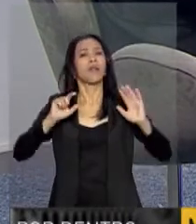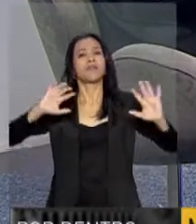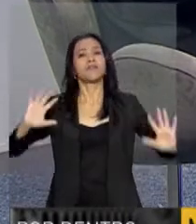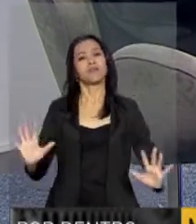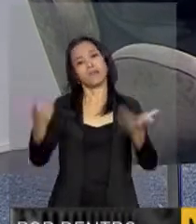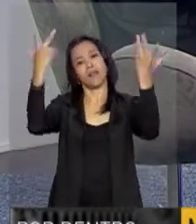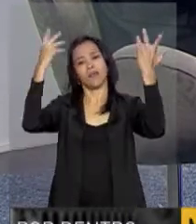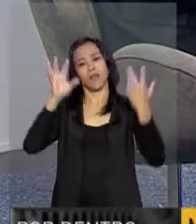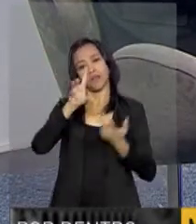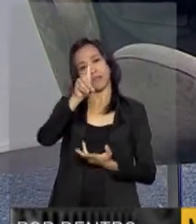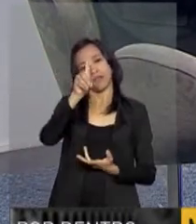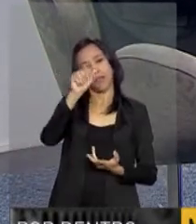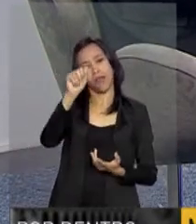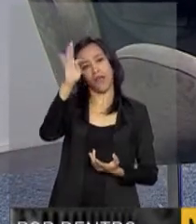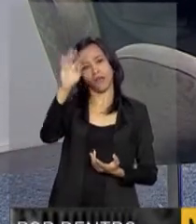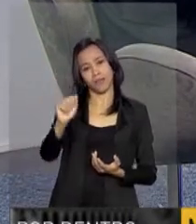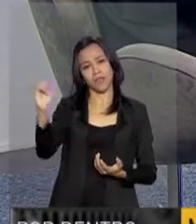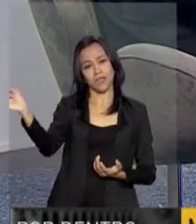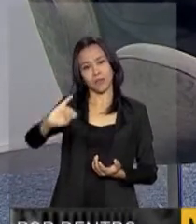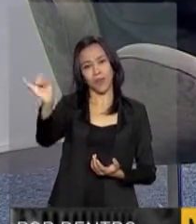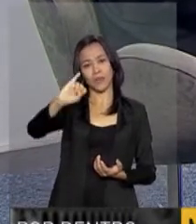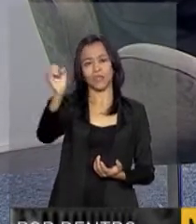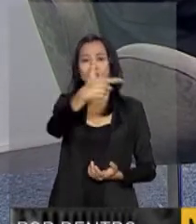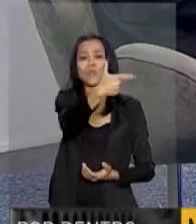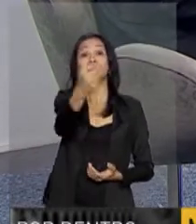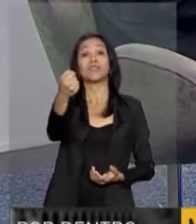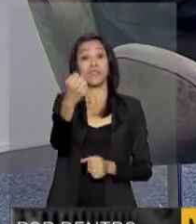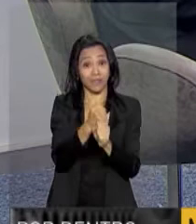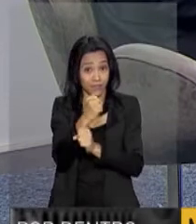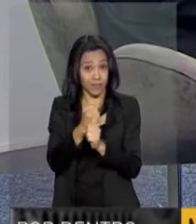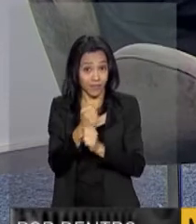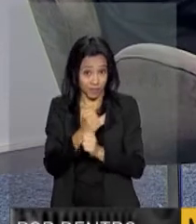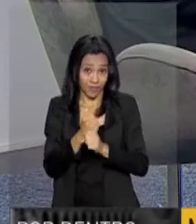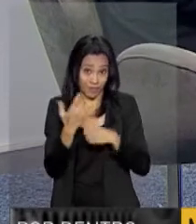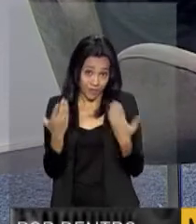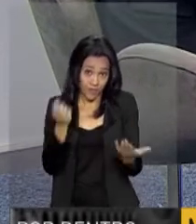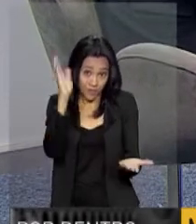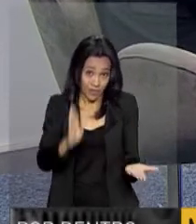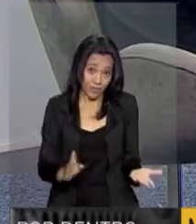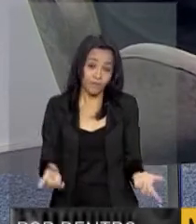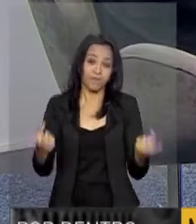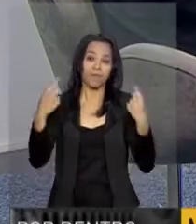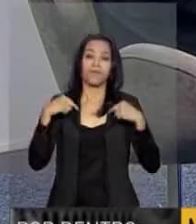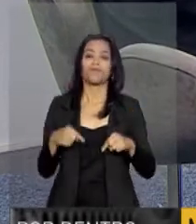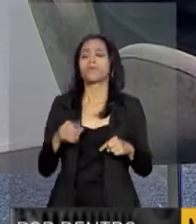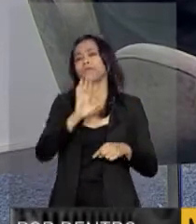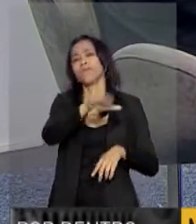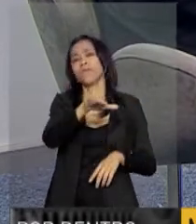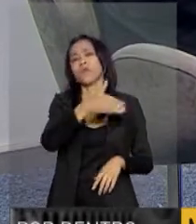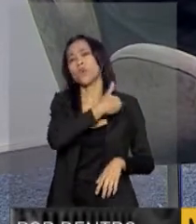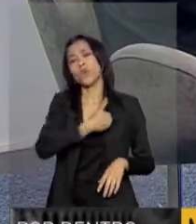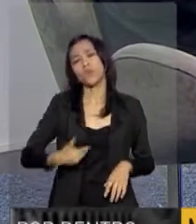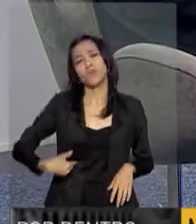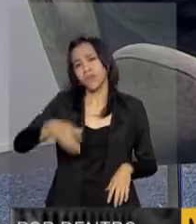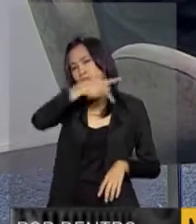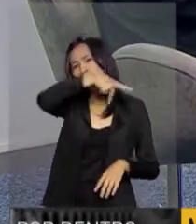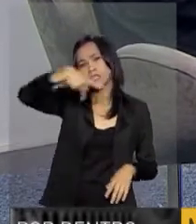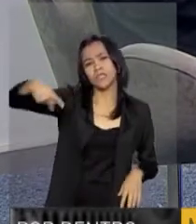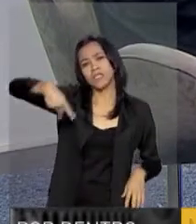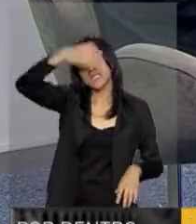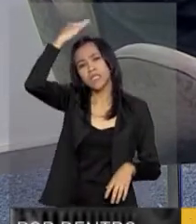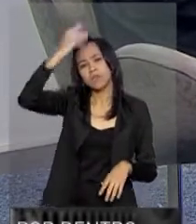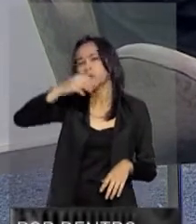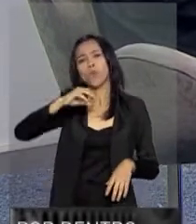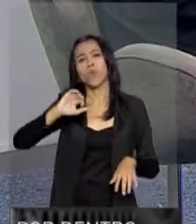data tão importante 200 anos dos museus no brasil ministra sobre o governo do presidente michel temer é para os avanços que eu poderia